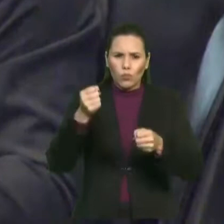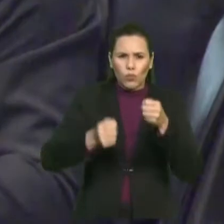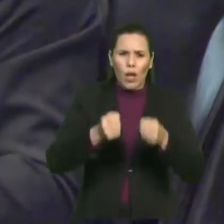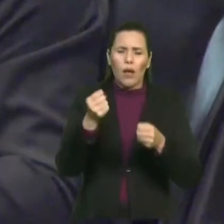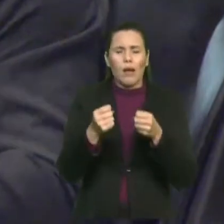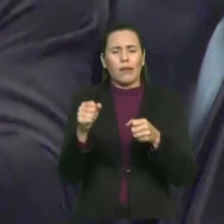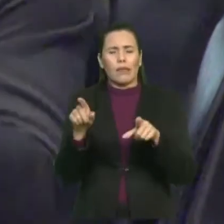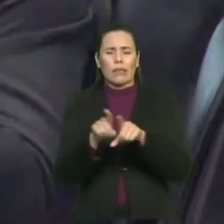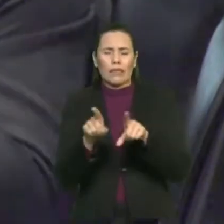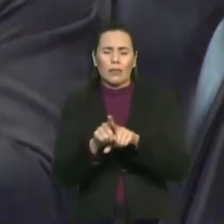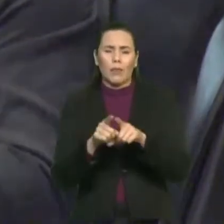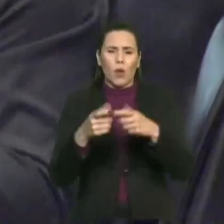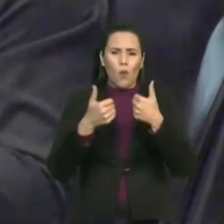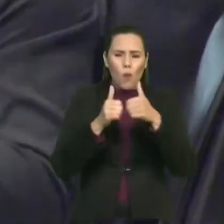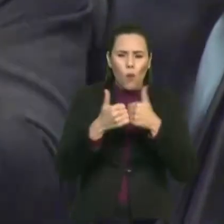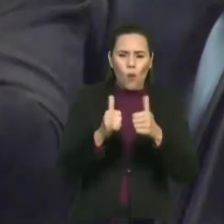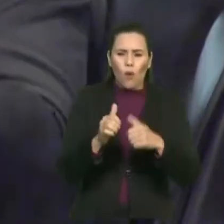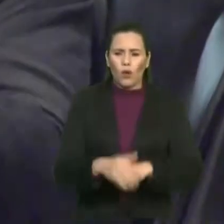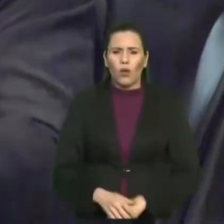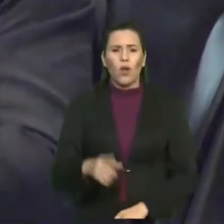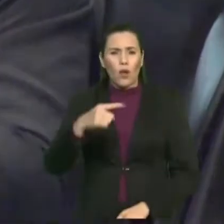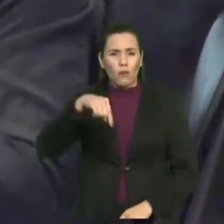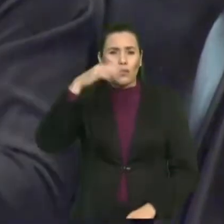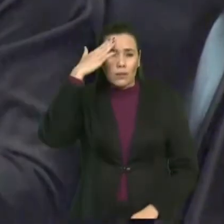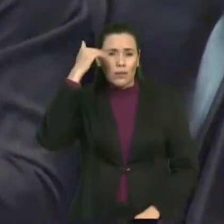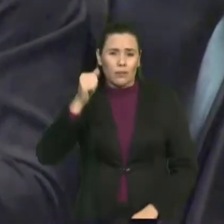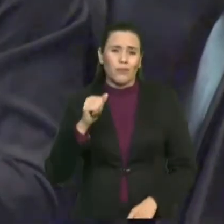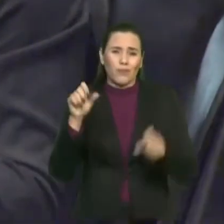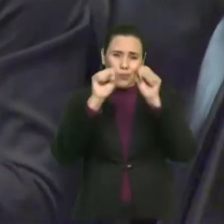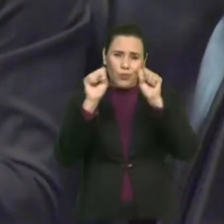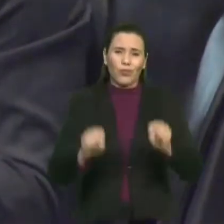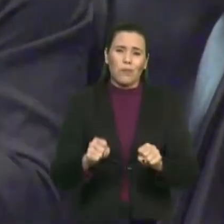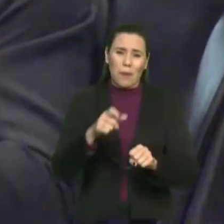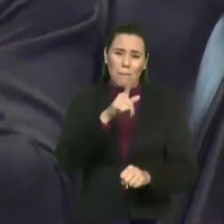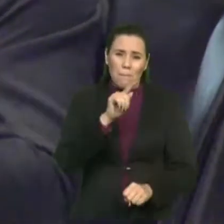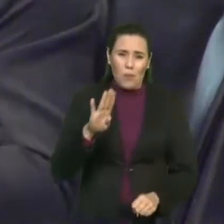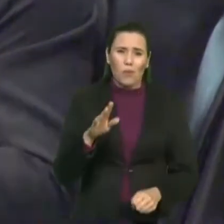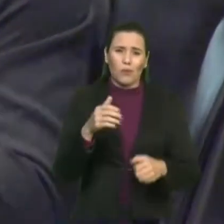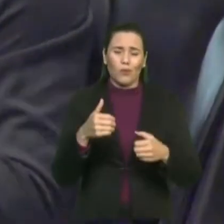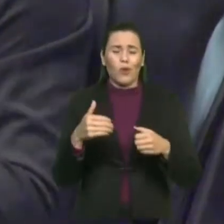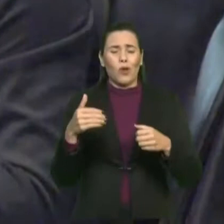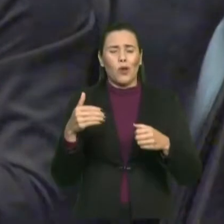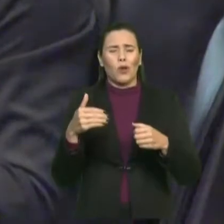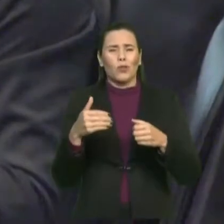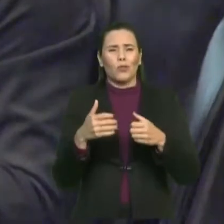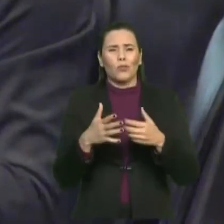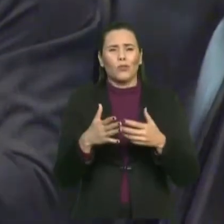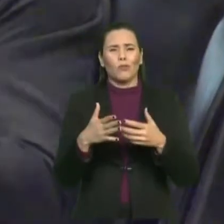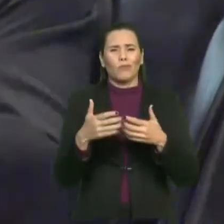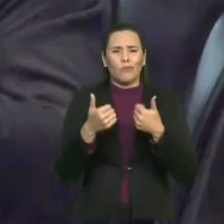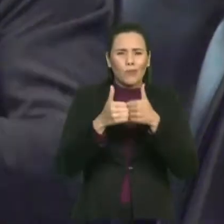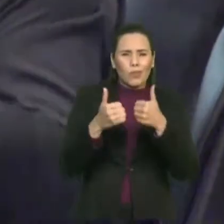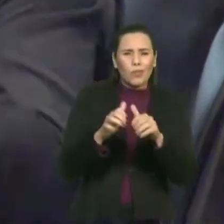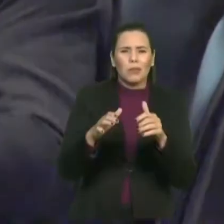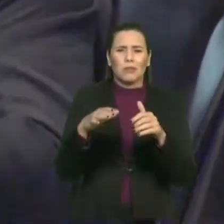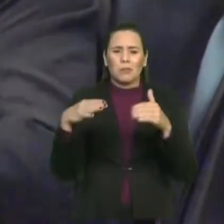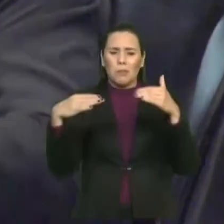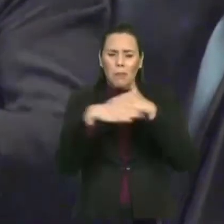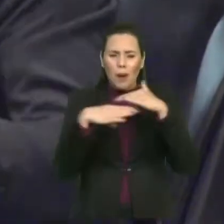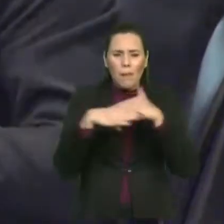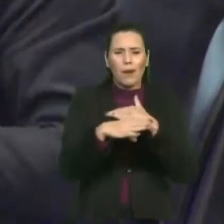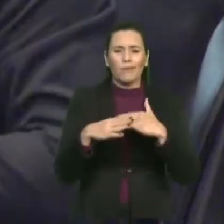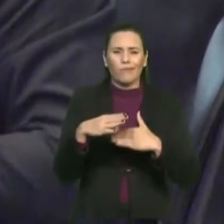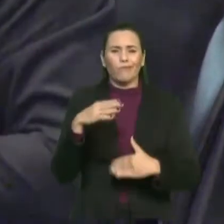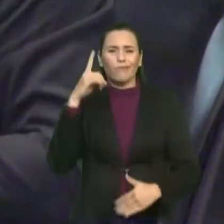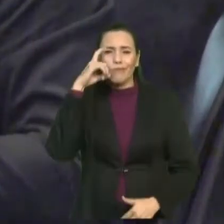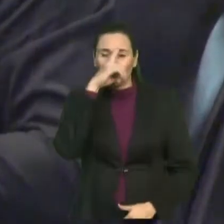sendo discutida do novo sistema público de transporte, ele conseguiu fazer as conquistas na saúde que foram melhoradas e que precisa, claro, avançar, mas